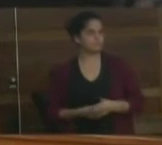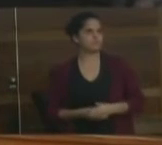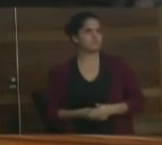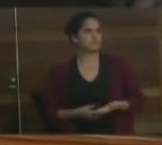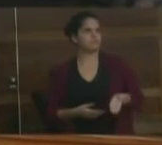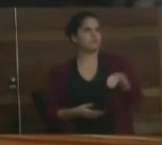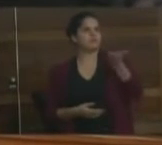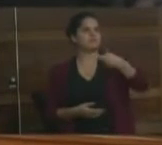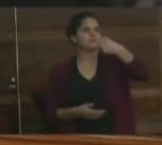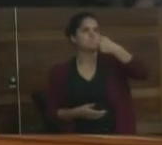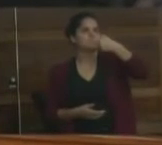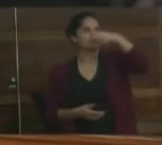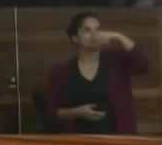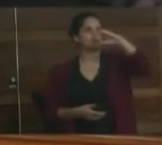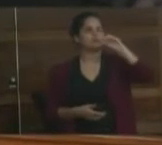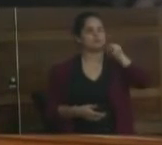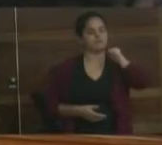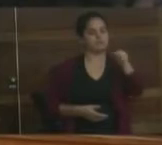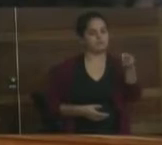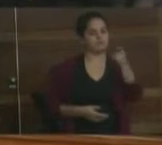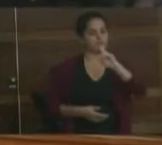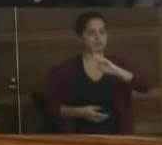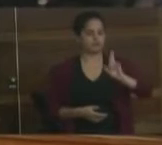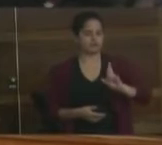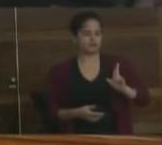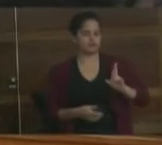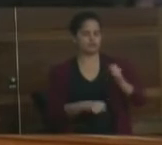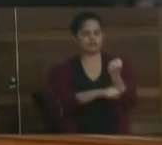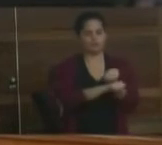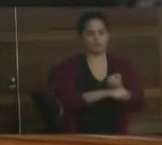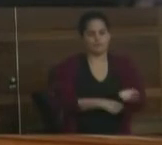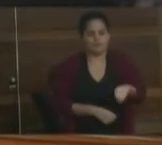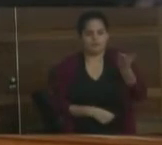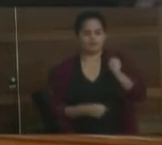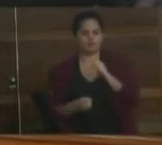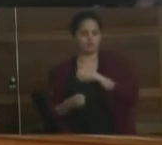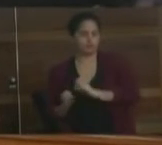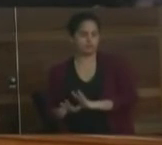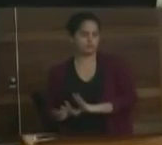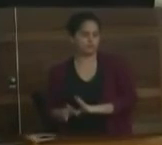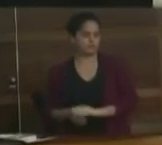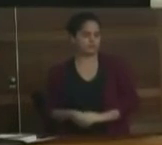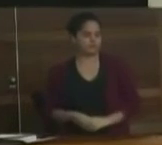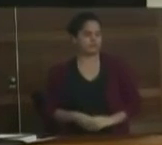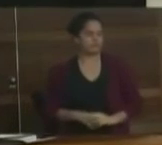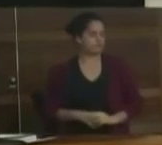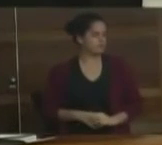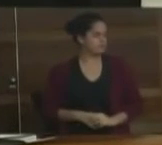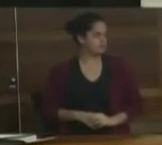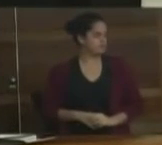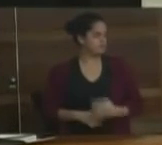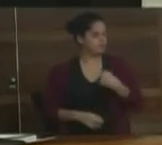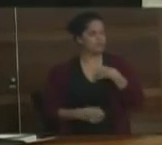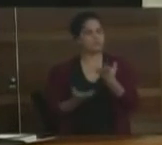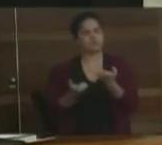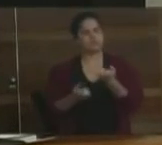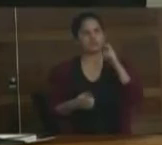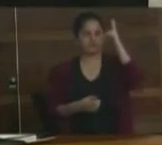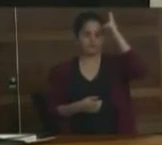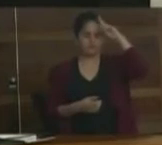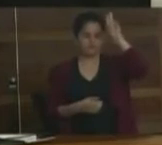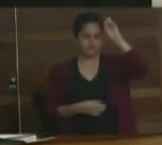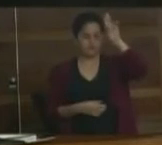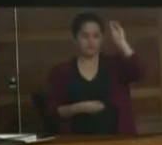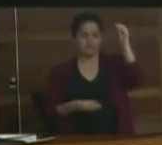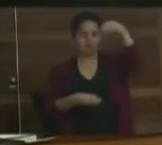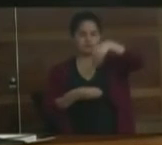70 milhões a mais para obra do que para educação é bem presidente gostaria de lembrar que dentro